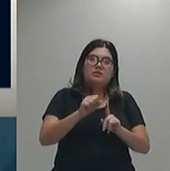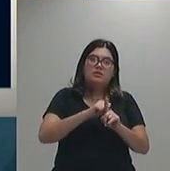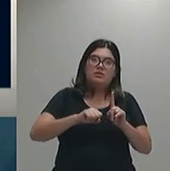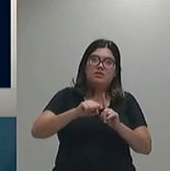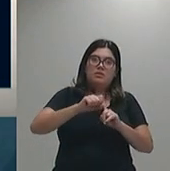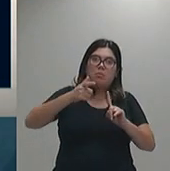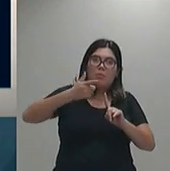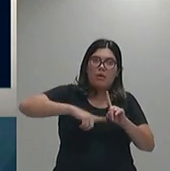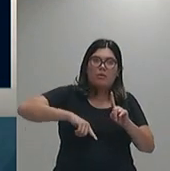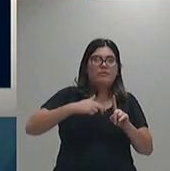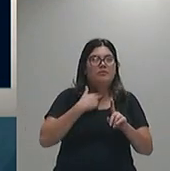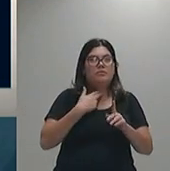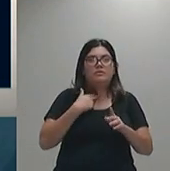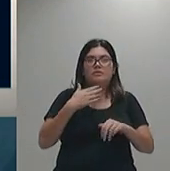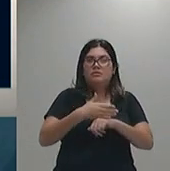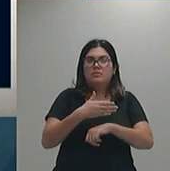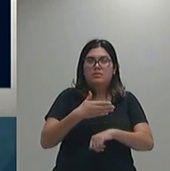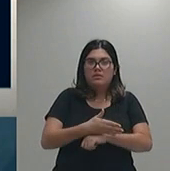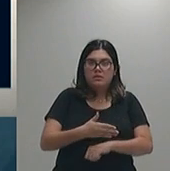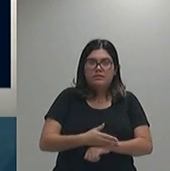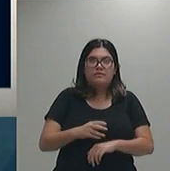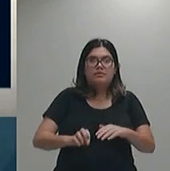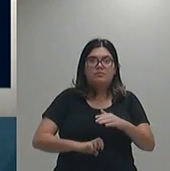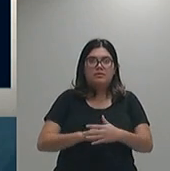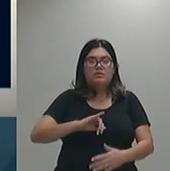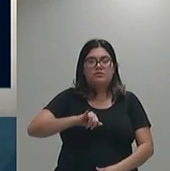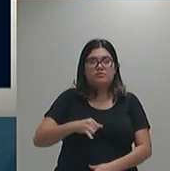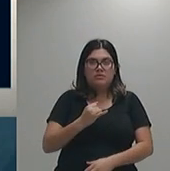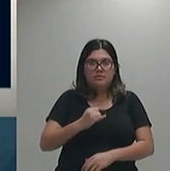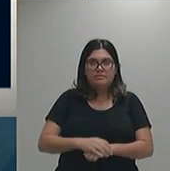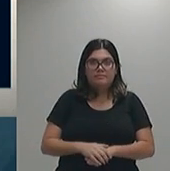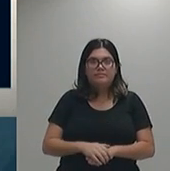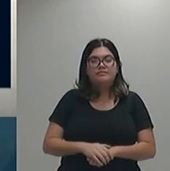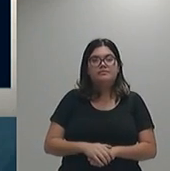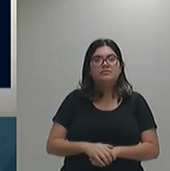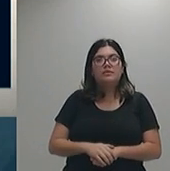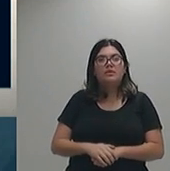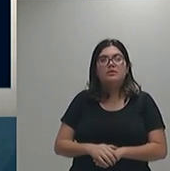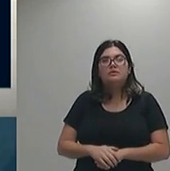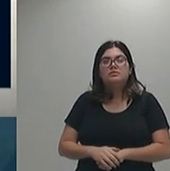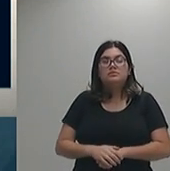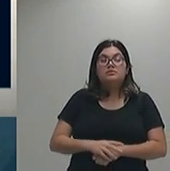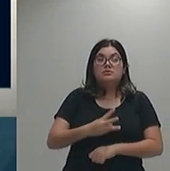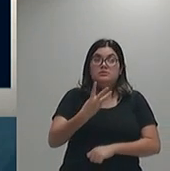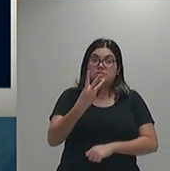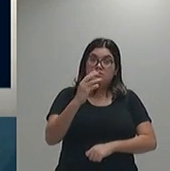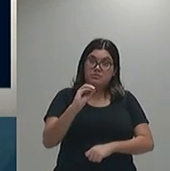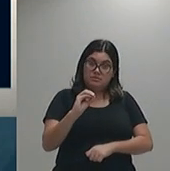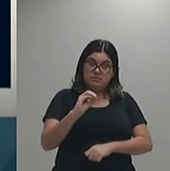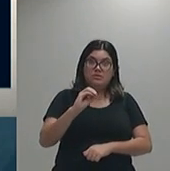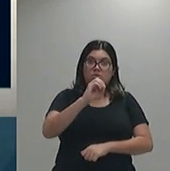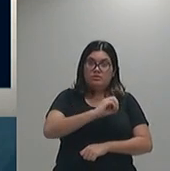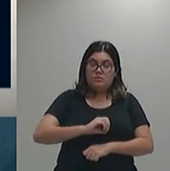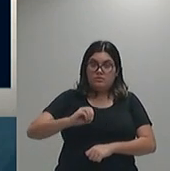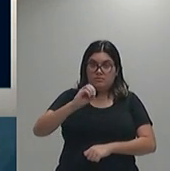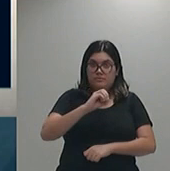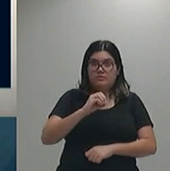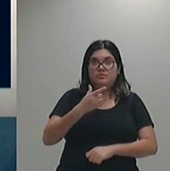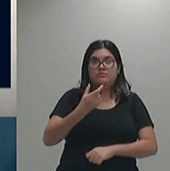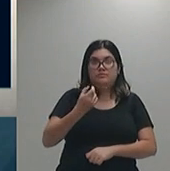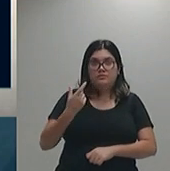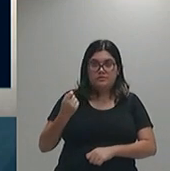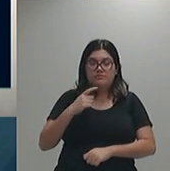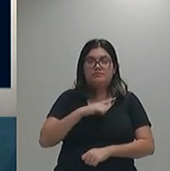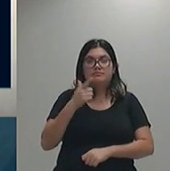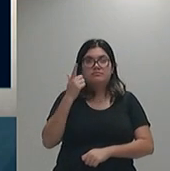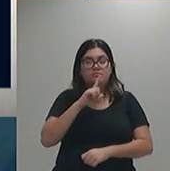contar com a participação da empresa J em 30 do 10/2020 a assembleia geral das trocas de extraordinária